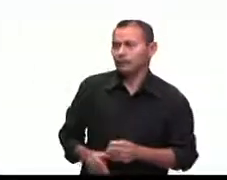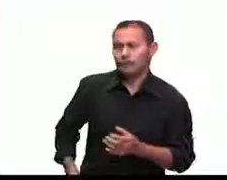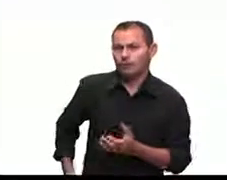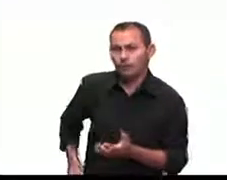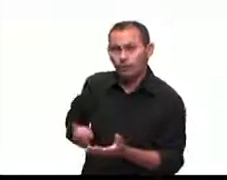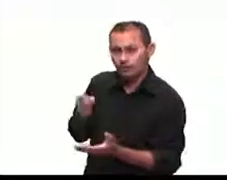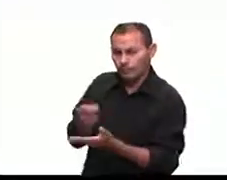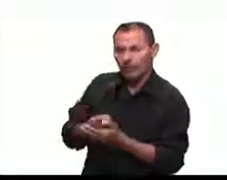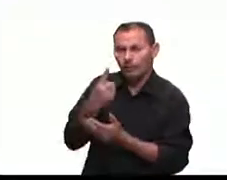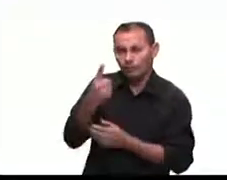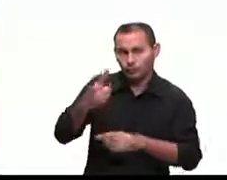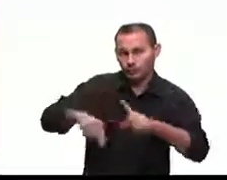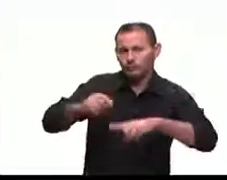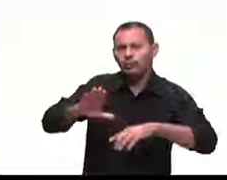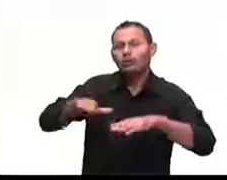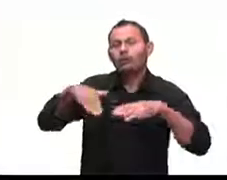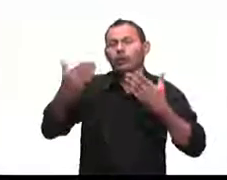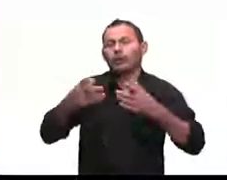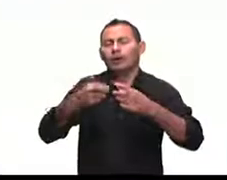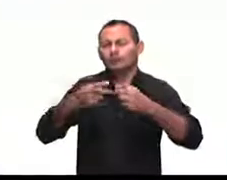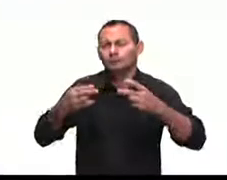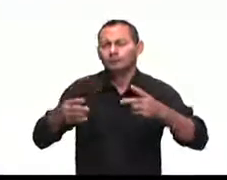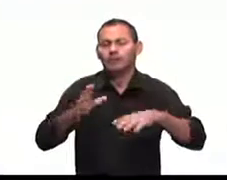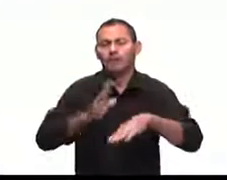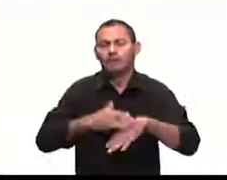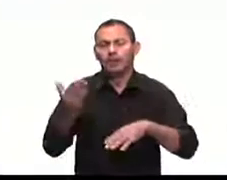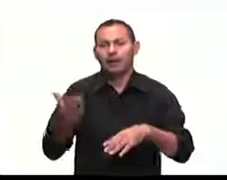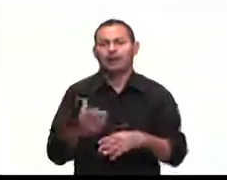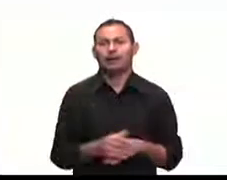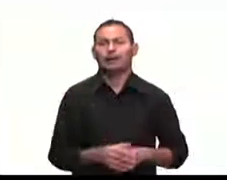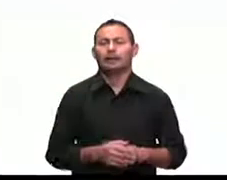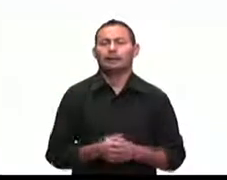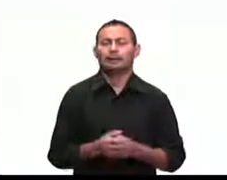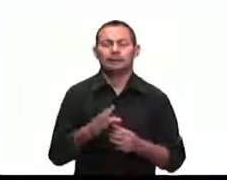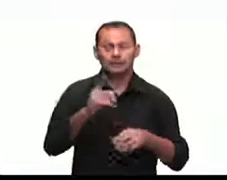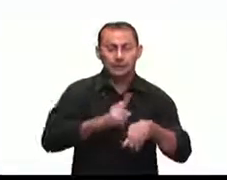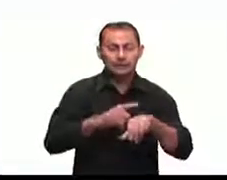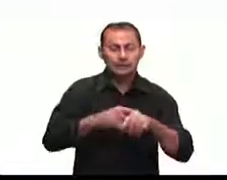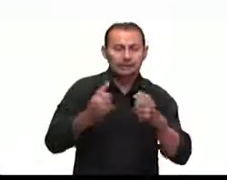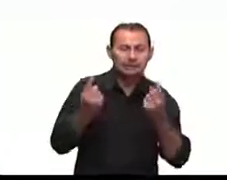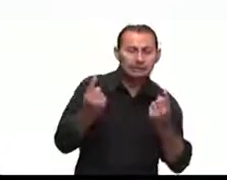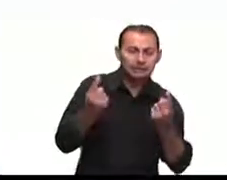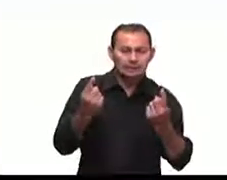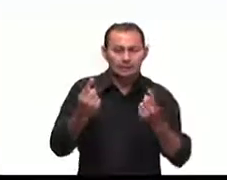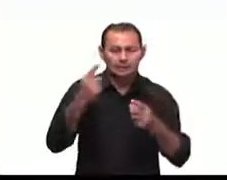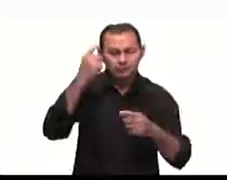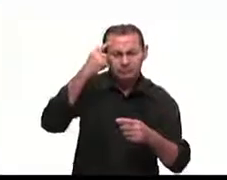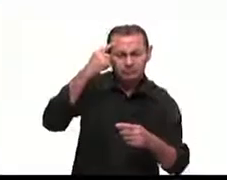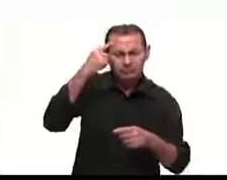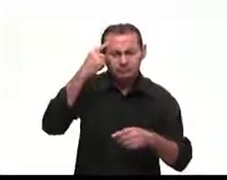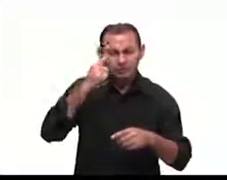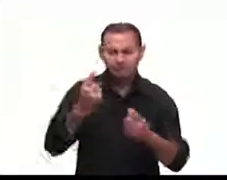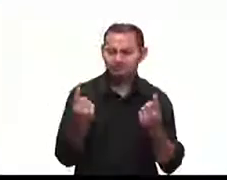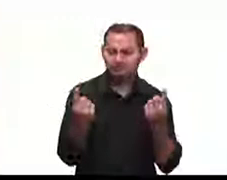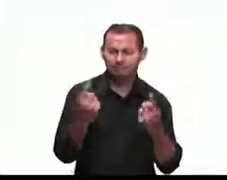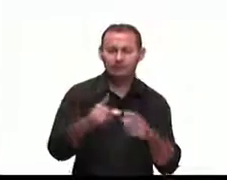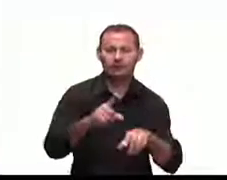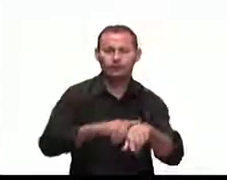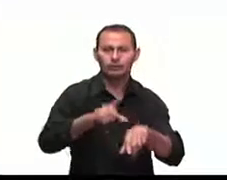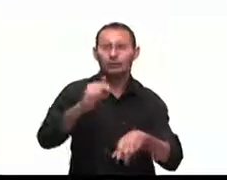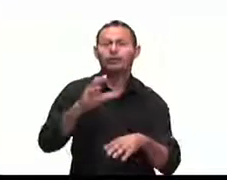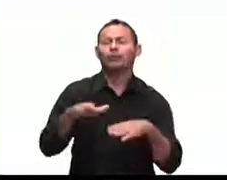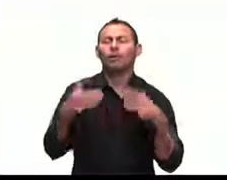um produto, quais são os fatores que mais pesa na decisão de compra? Aspecto comportamental,